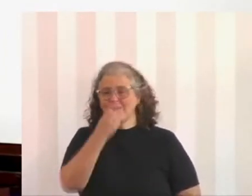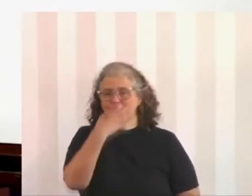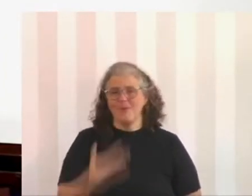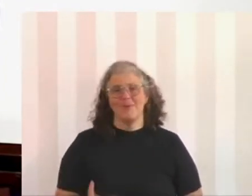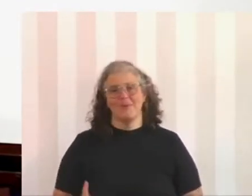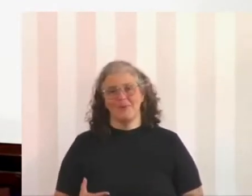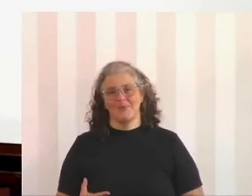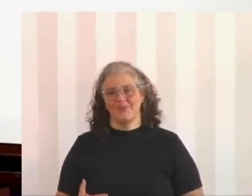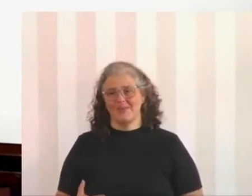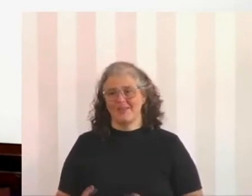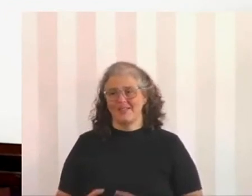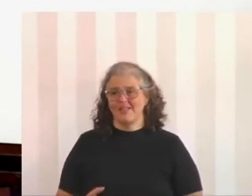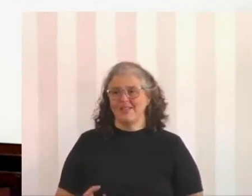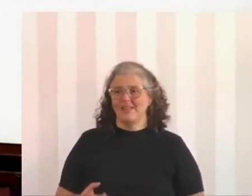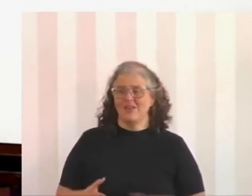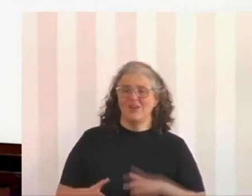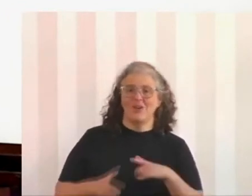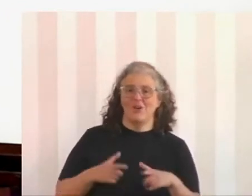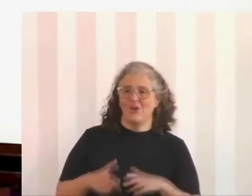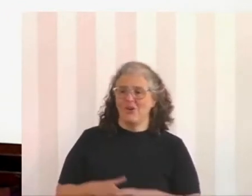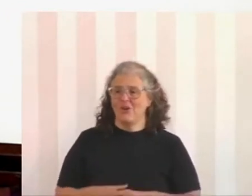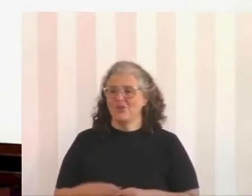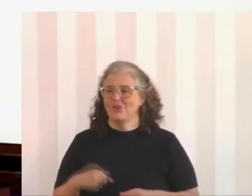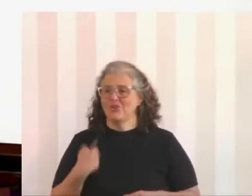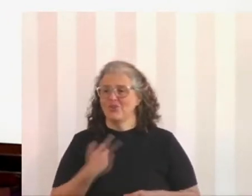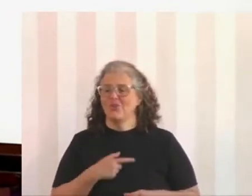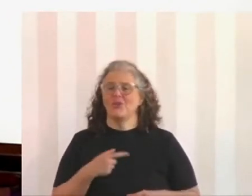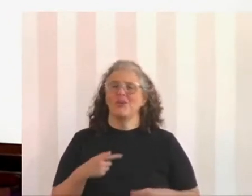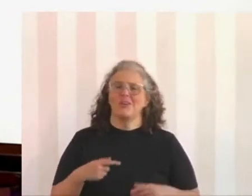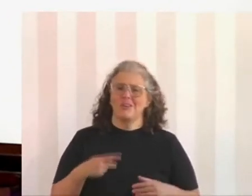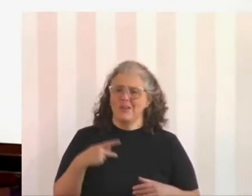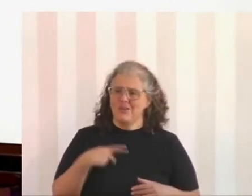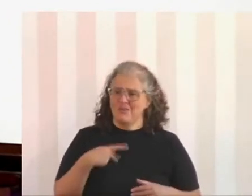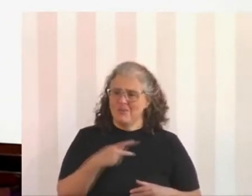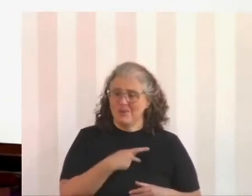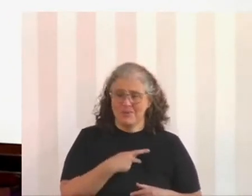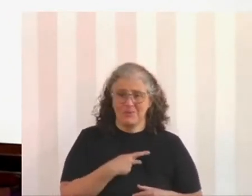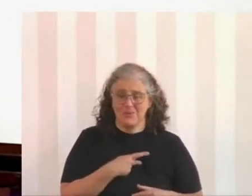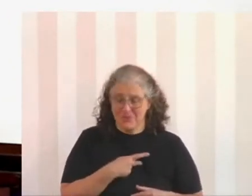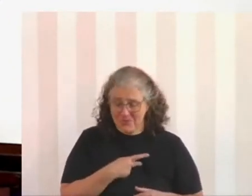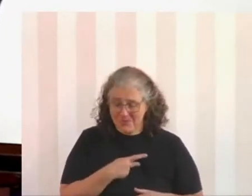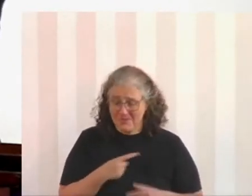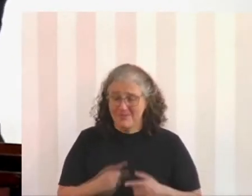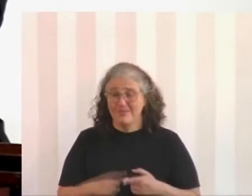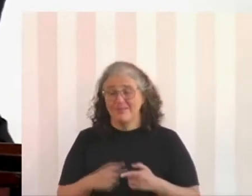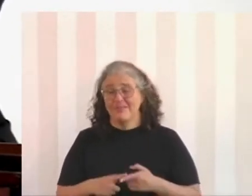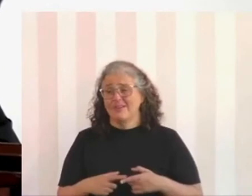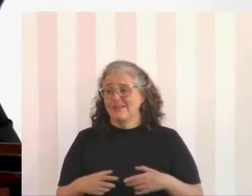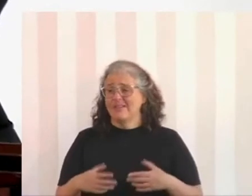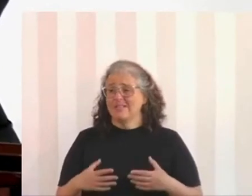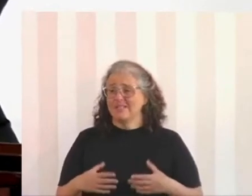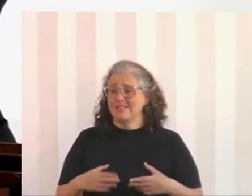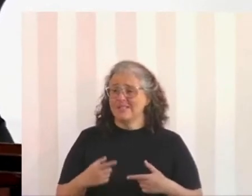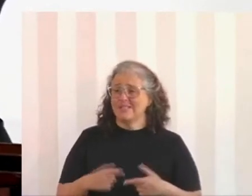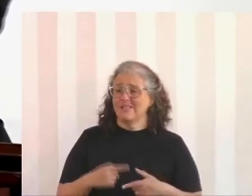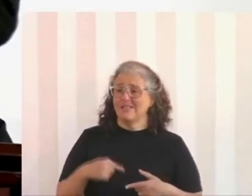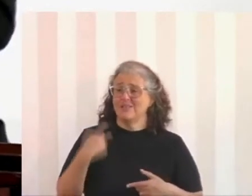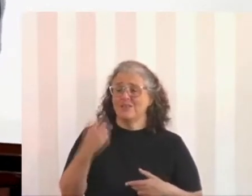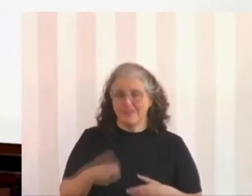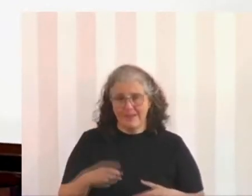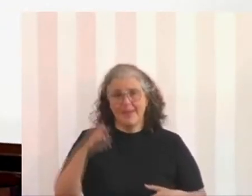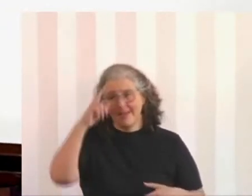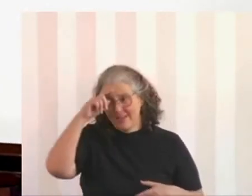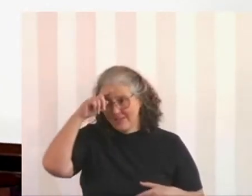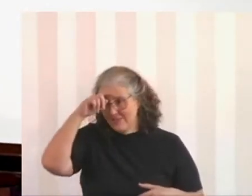domingo ativo, né, para nós pastores, mas a alegria de depois sentar à mesa